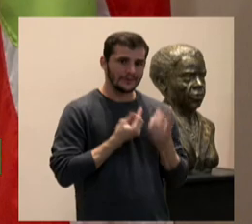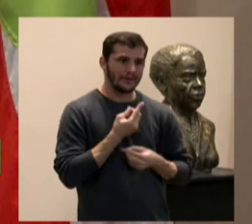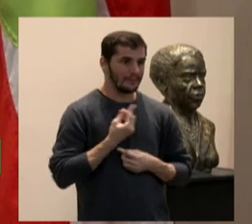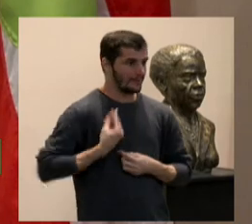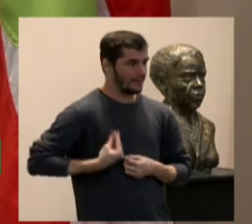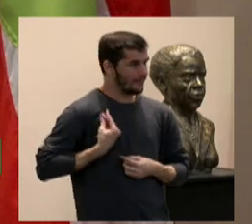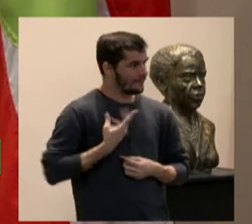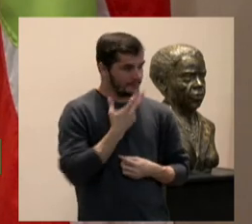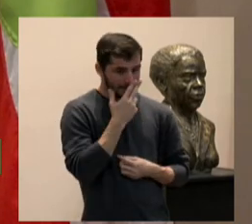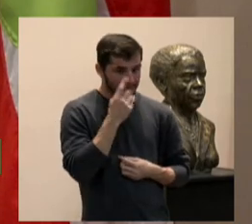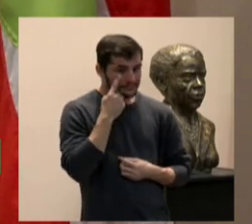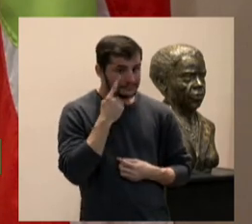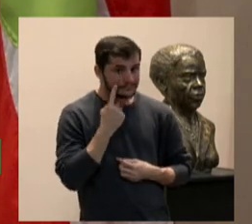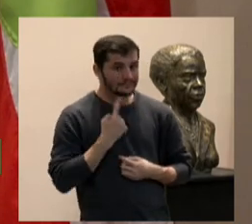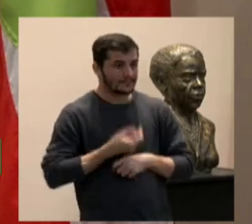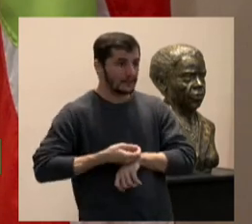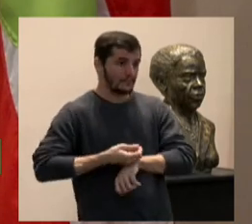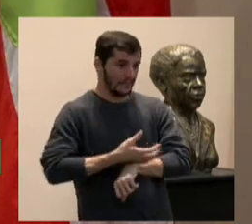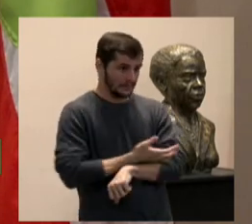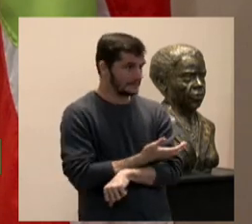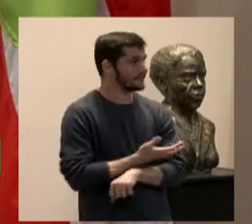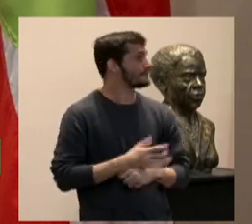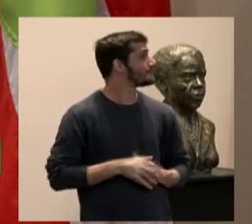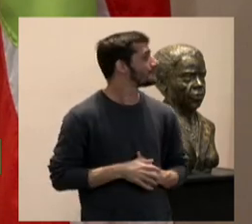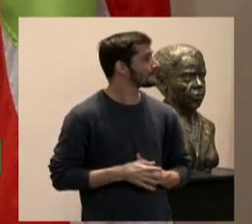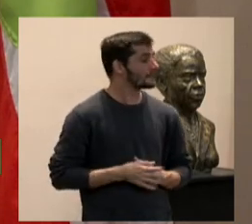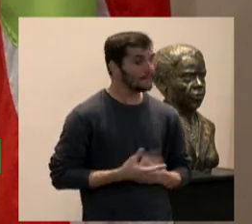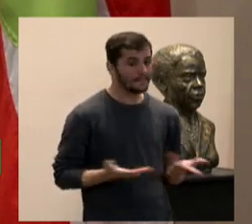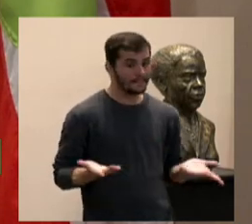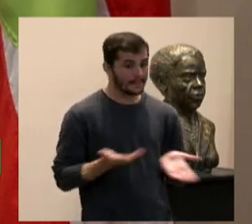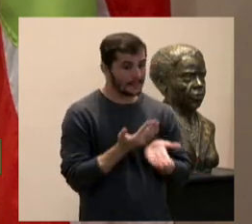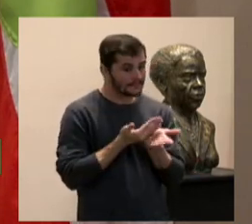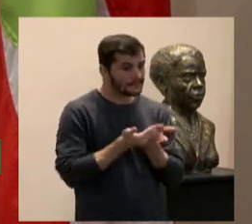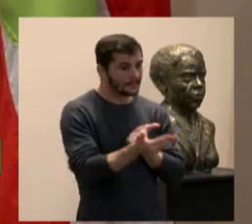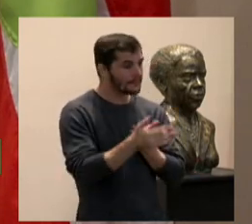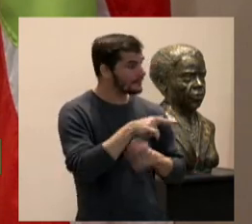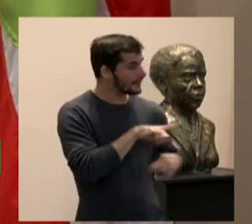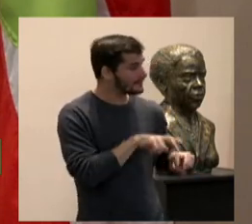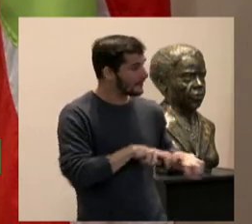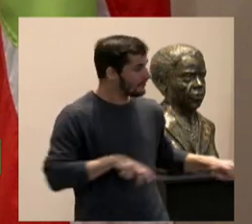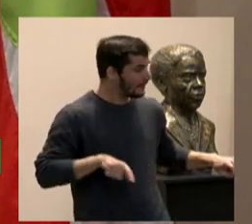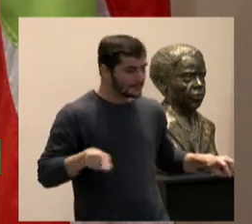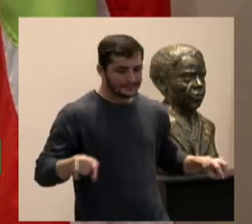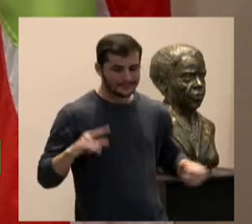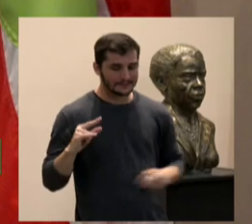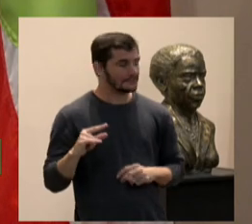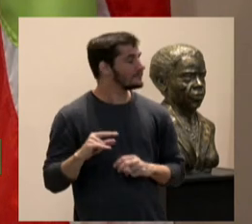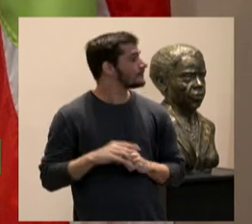né? Cheguei a chorar, mas eu acho que para a introdução dessa mesa foi